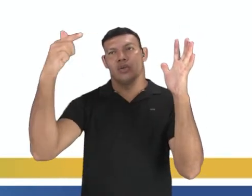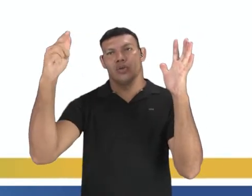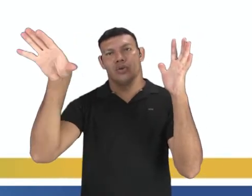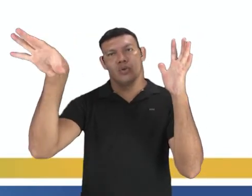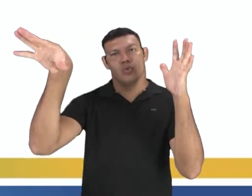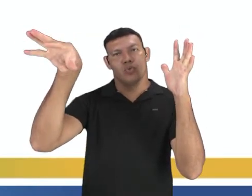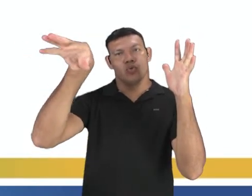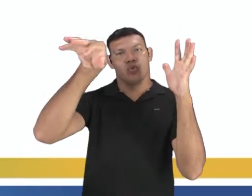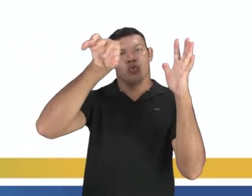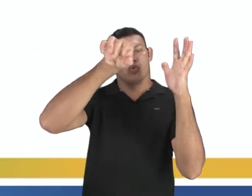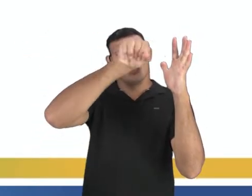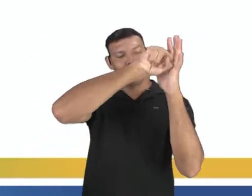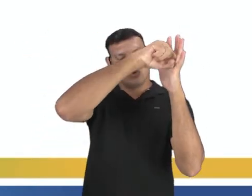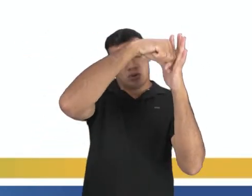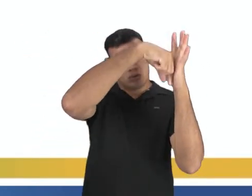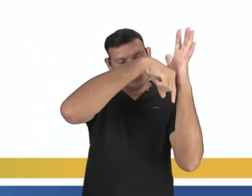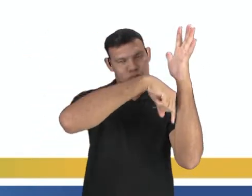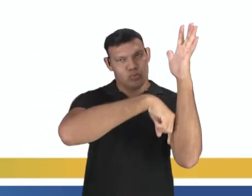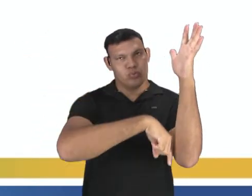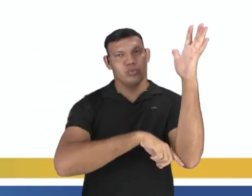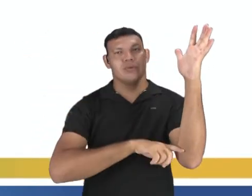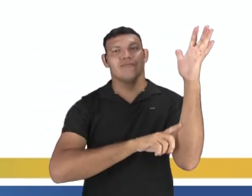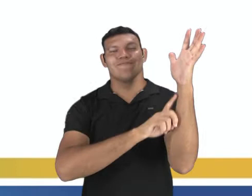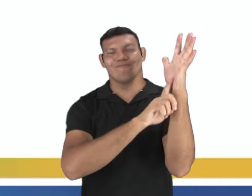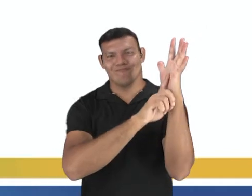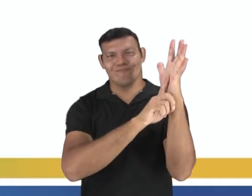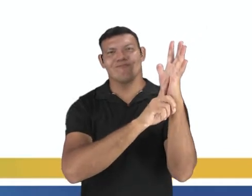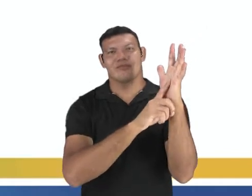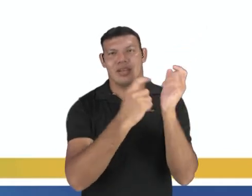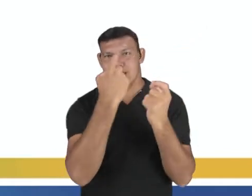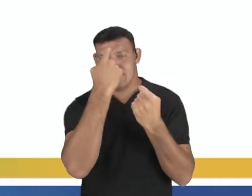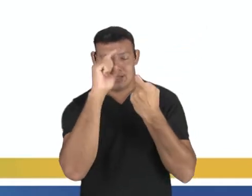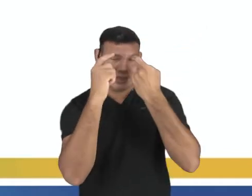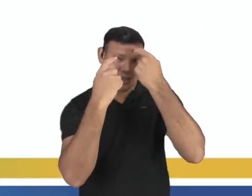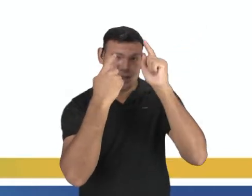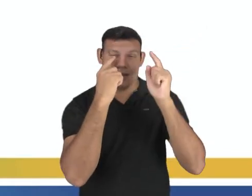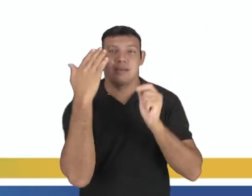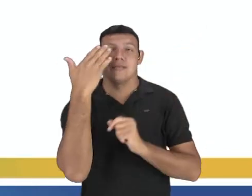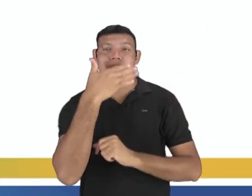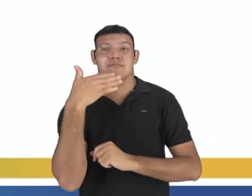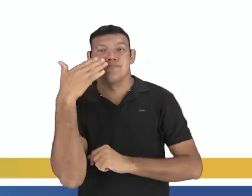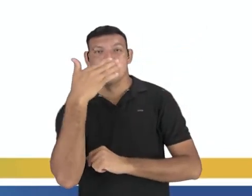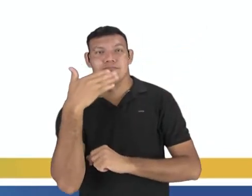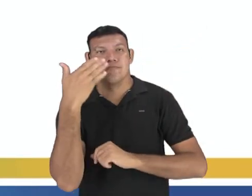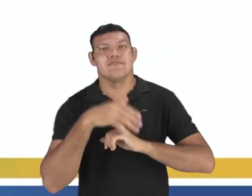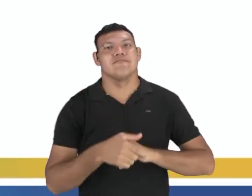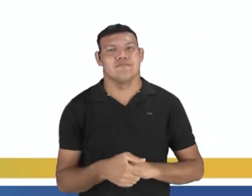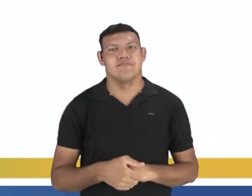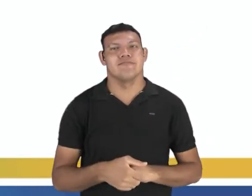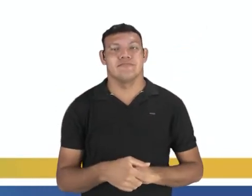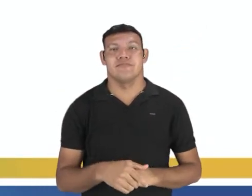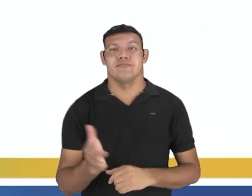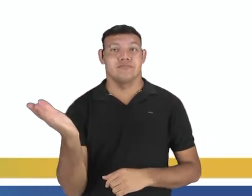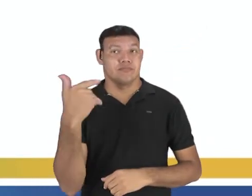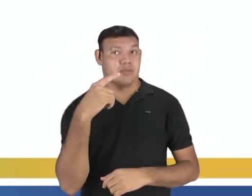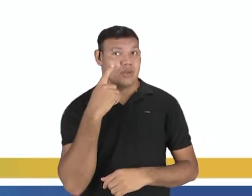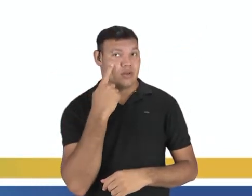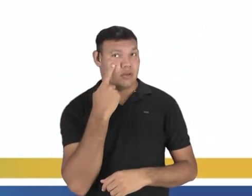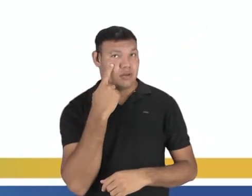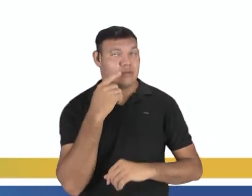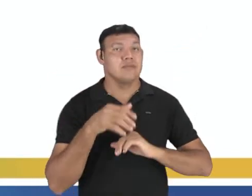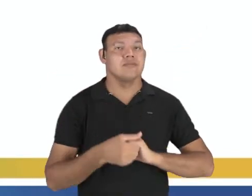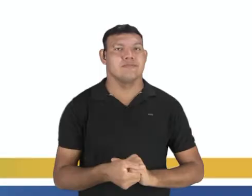e a água, produzindo glicídios e oxigênio. Esse processo ocorre na presença de energia luminosa. Então, vamos